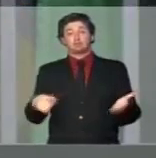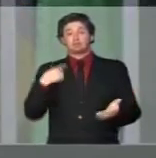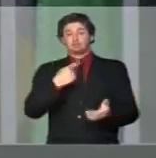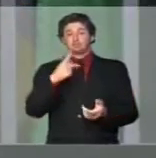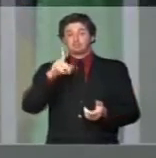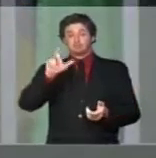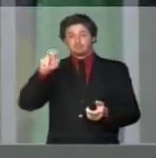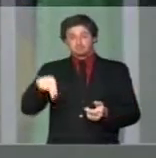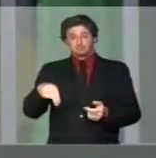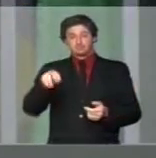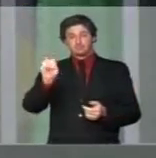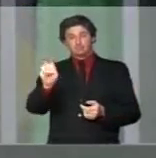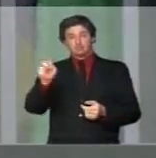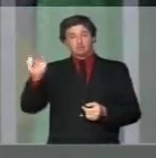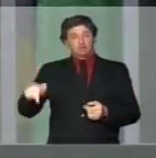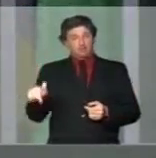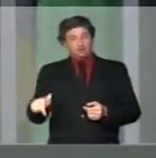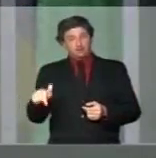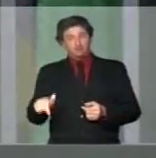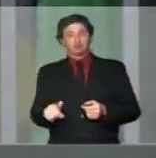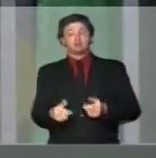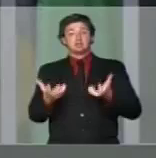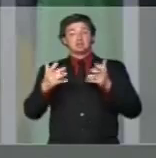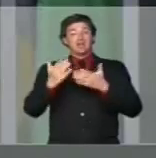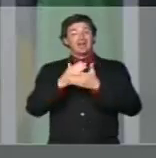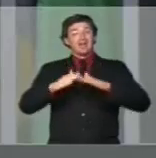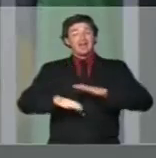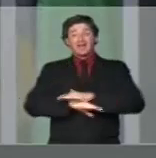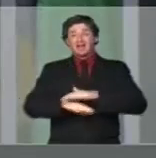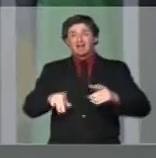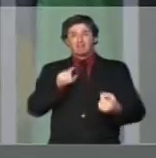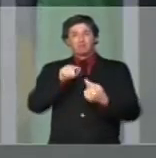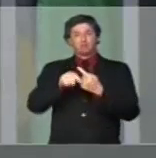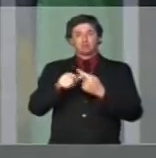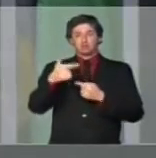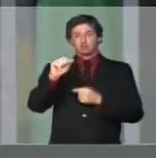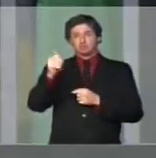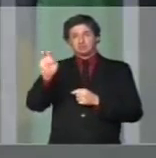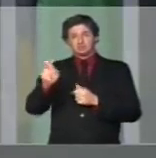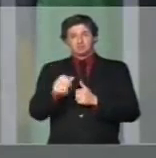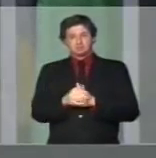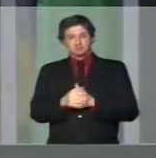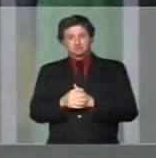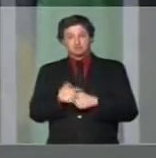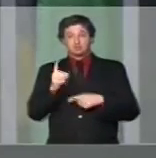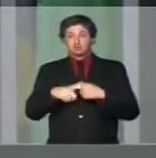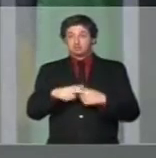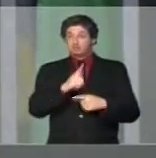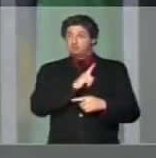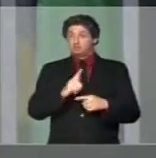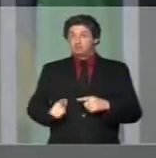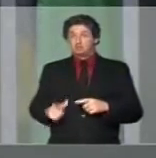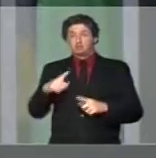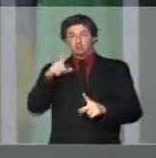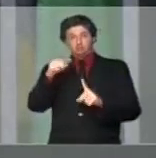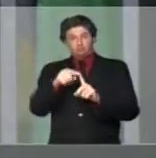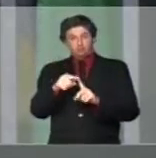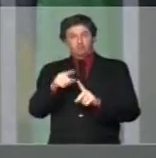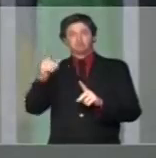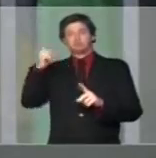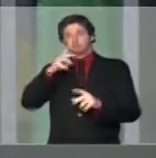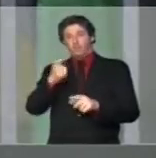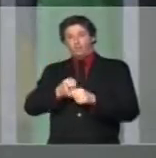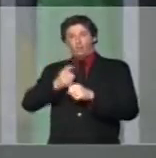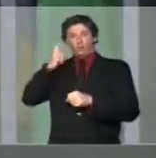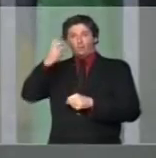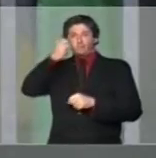PLN 5 na pauta, que tenta acabar com a meta de 2015. porque o governo tinha uma meta de ter